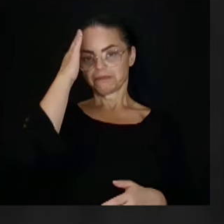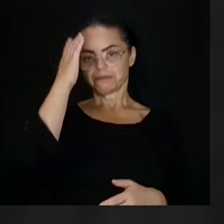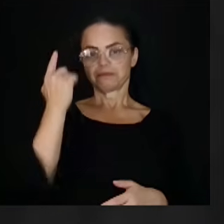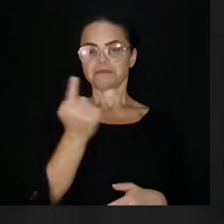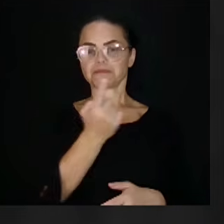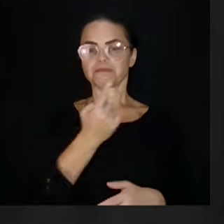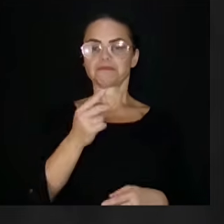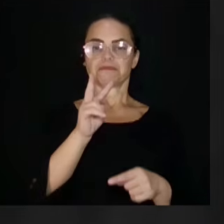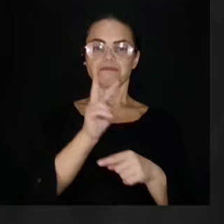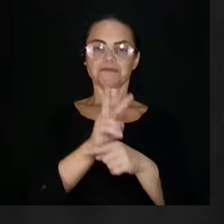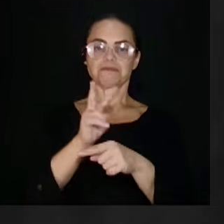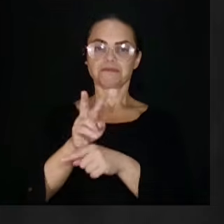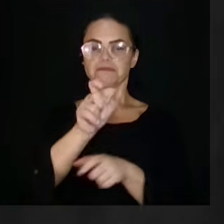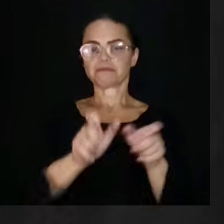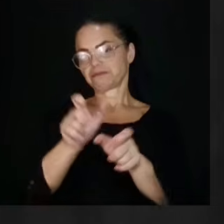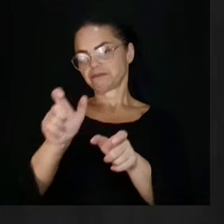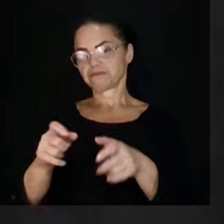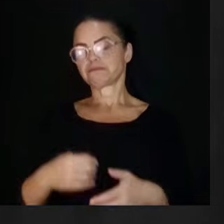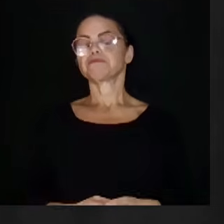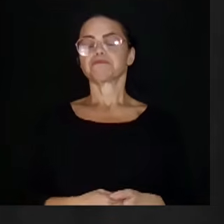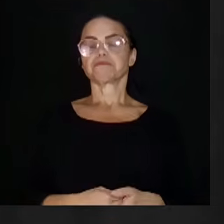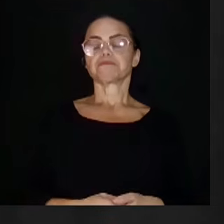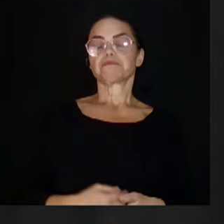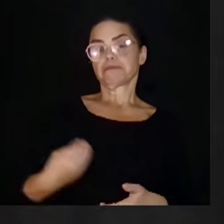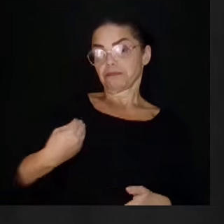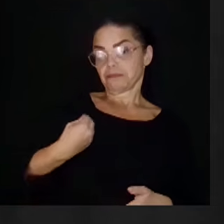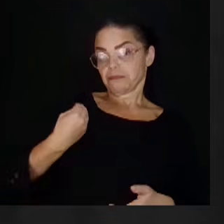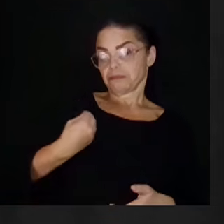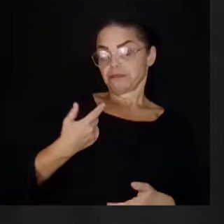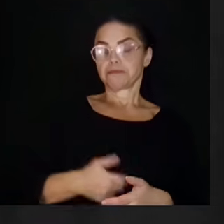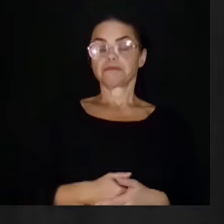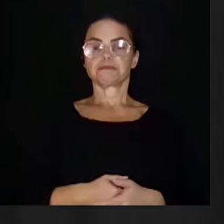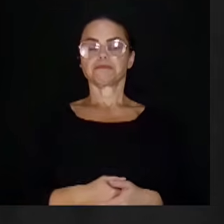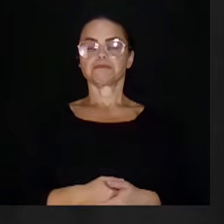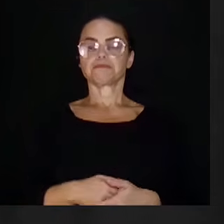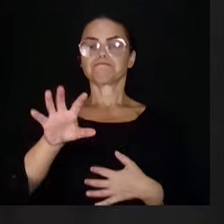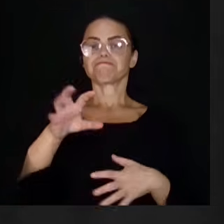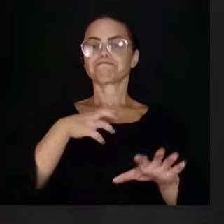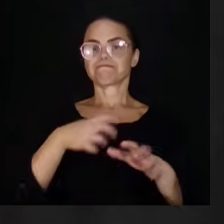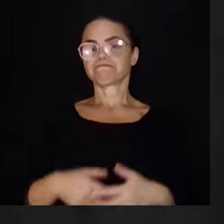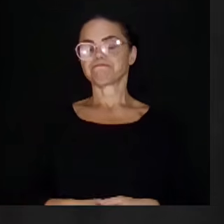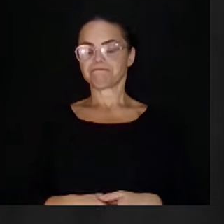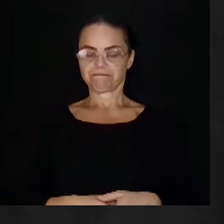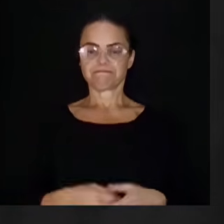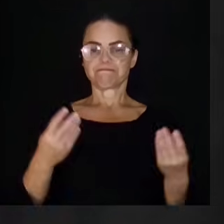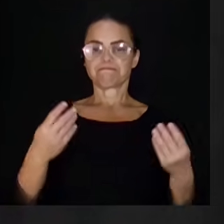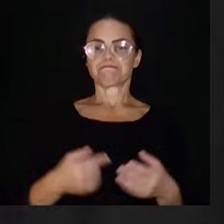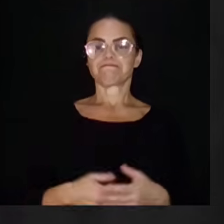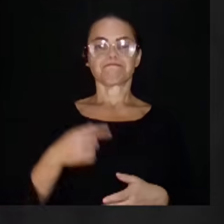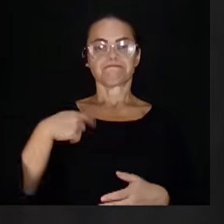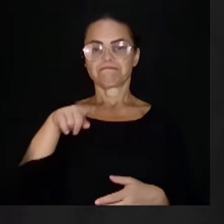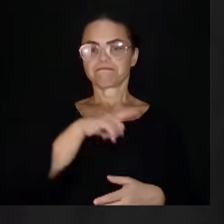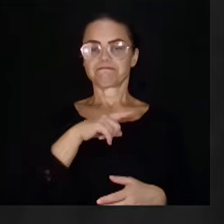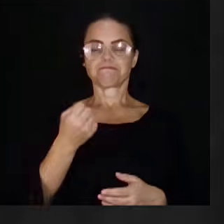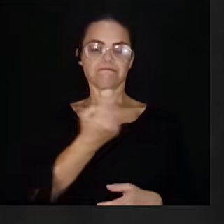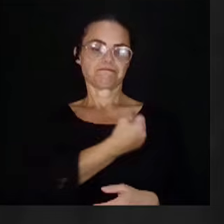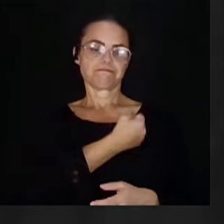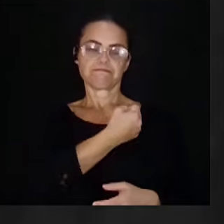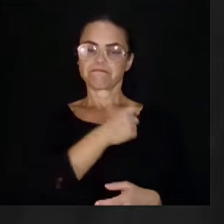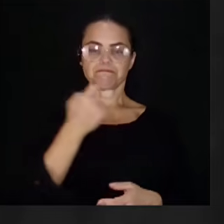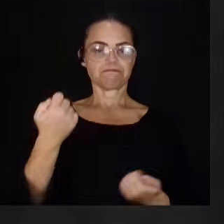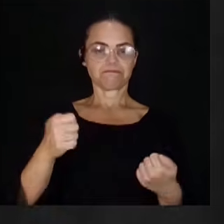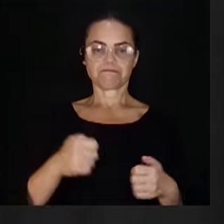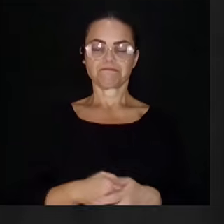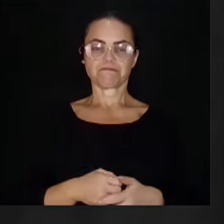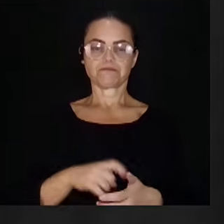vidas, né? É trabalhar com a questão da humanização, né? Não são números, a gente não precisa ser só números,